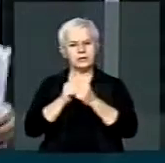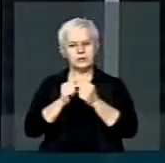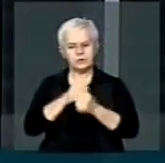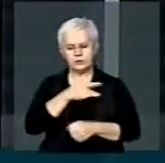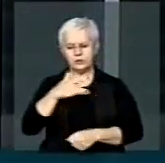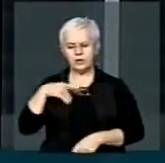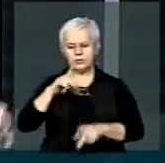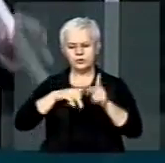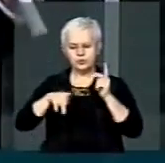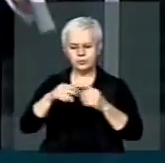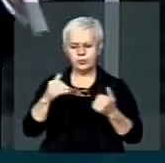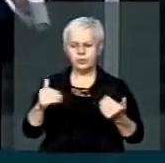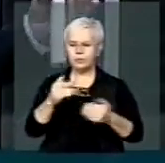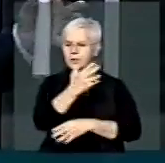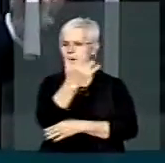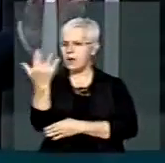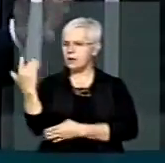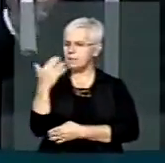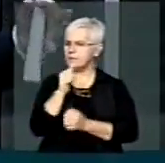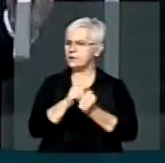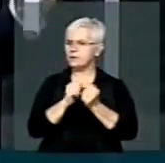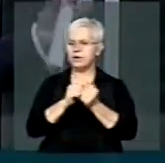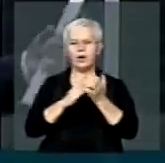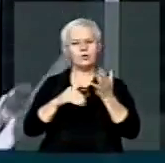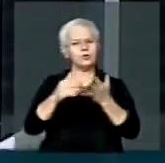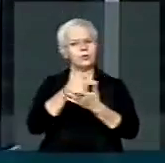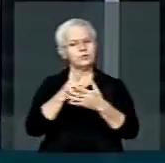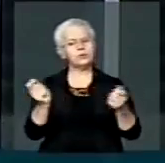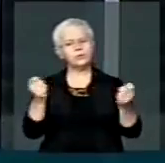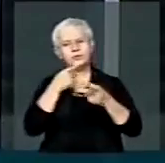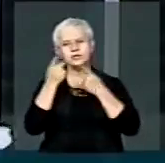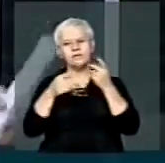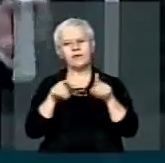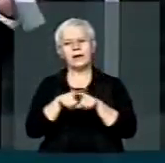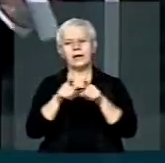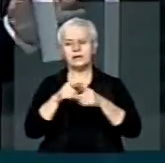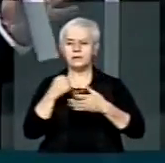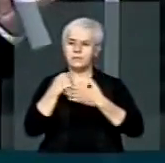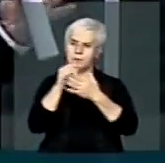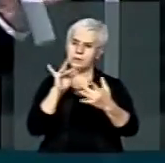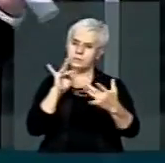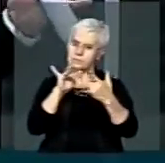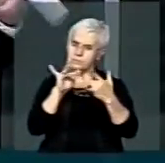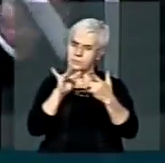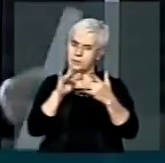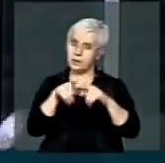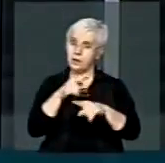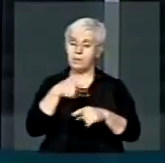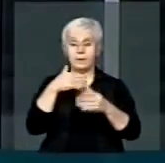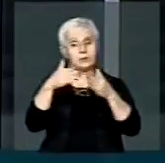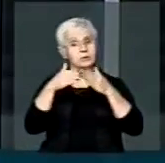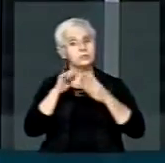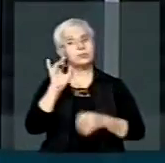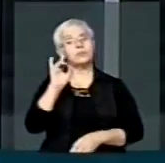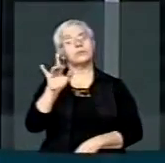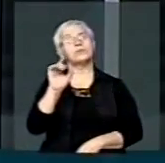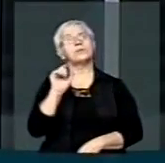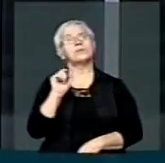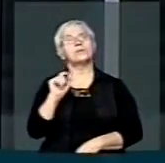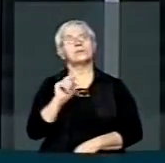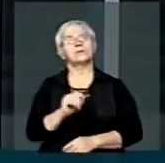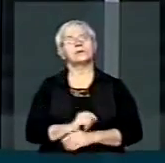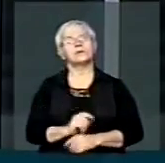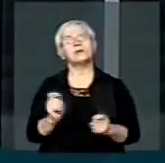questão ambiental, todos os outros argumentos que aqui eu poderia utilizar. Mas eu estou pedindo, nada mais, nada menos,